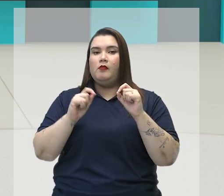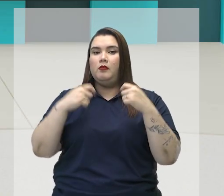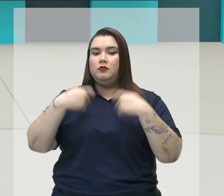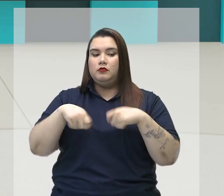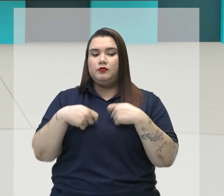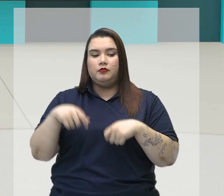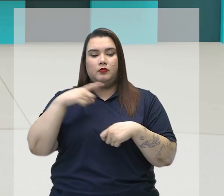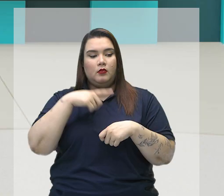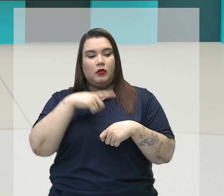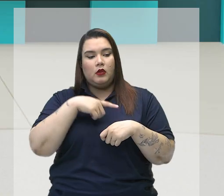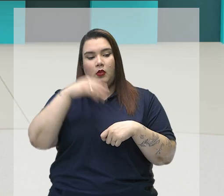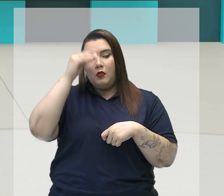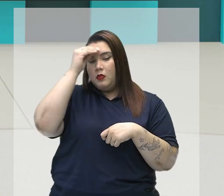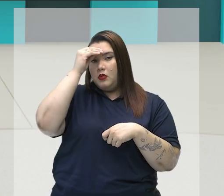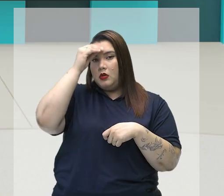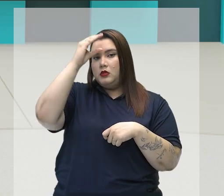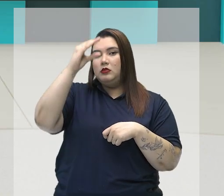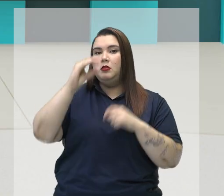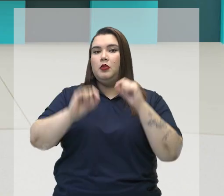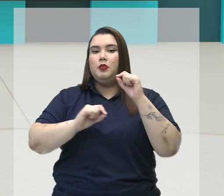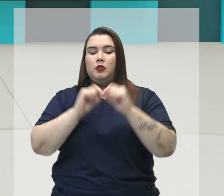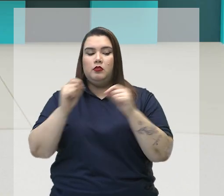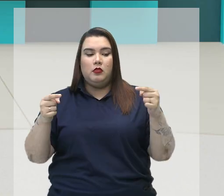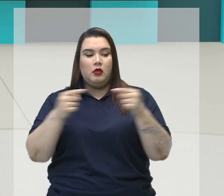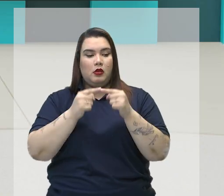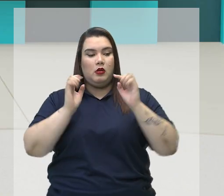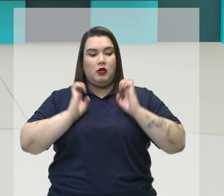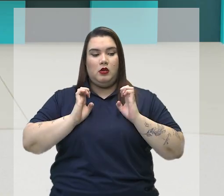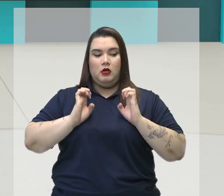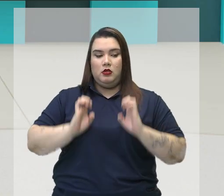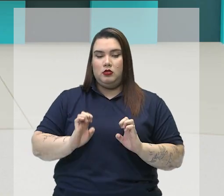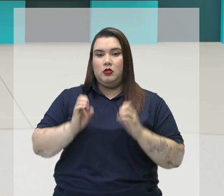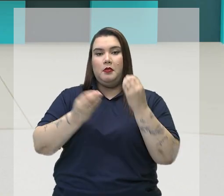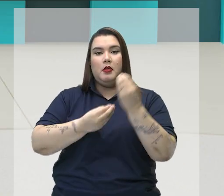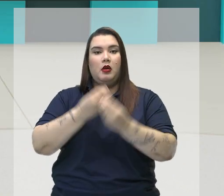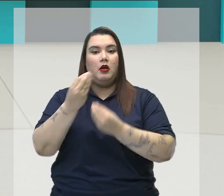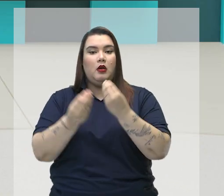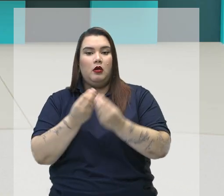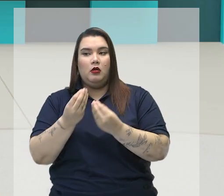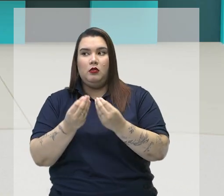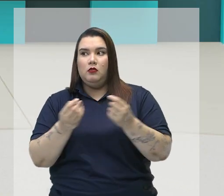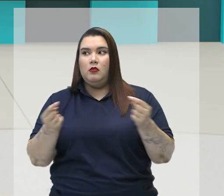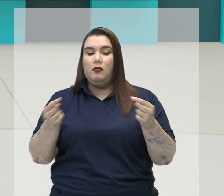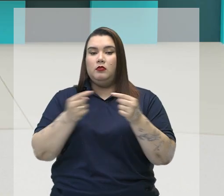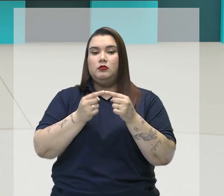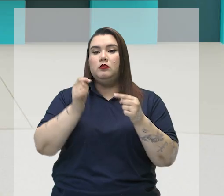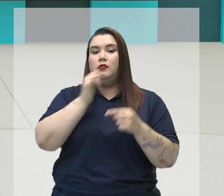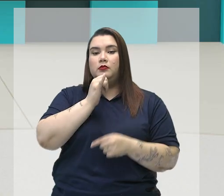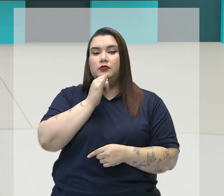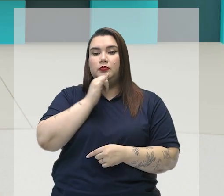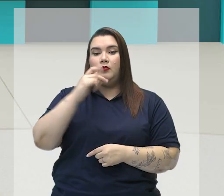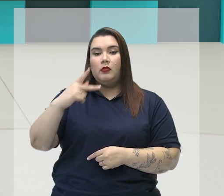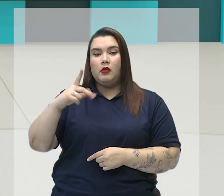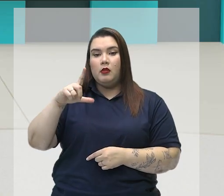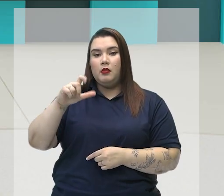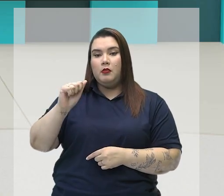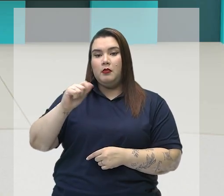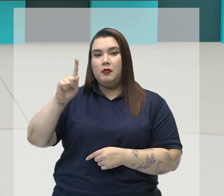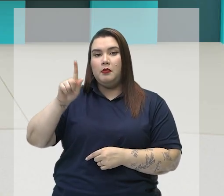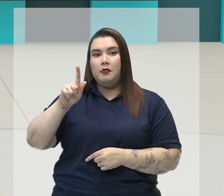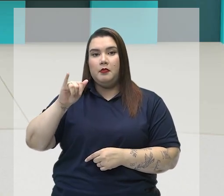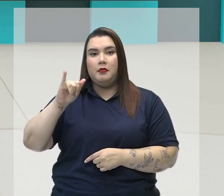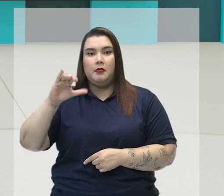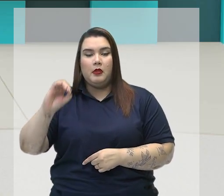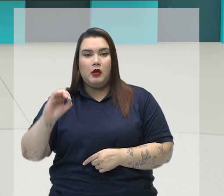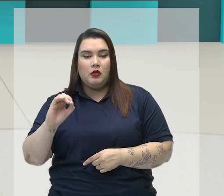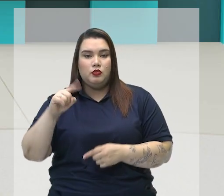o conhecimento da questão ética para além do plágio. Olha só,